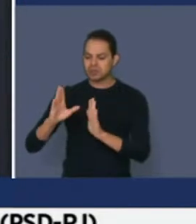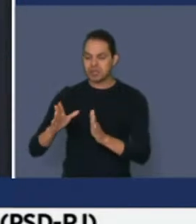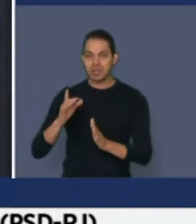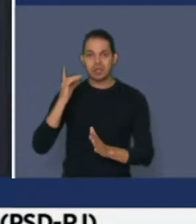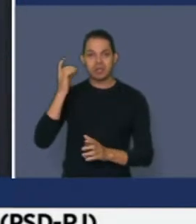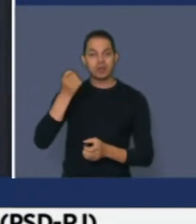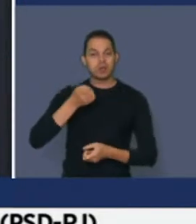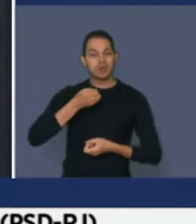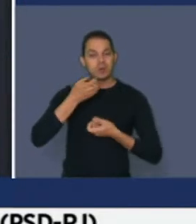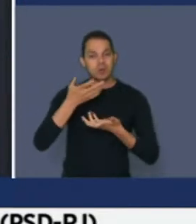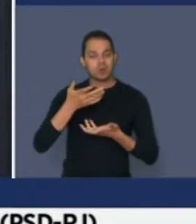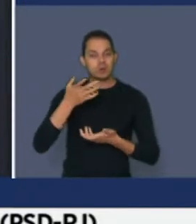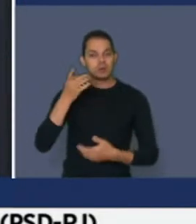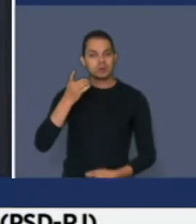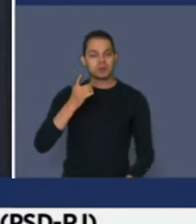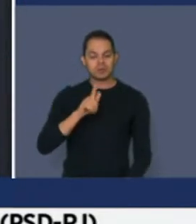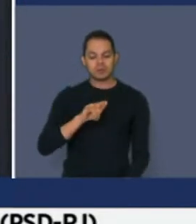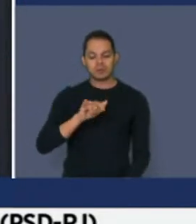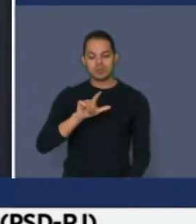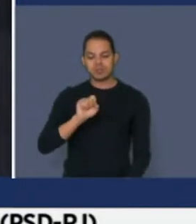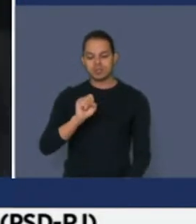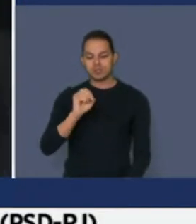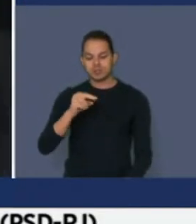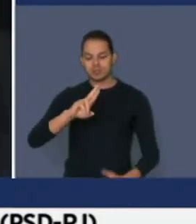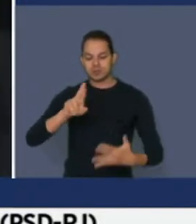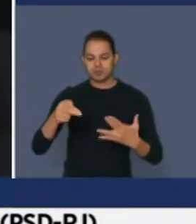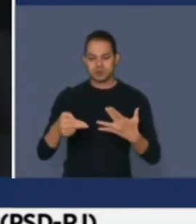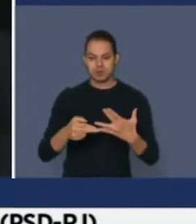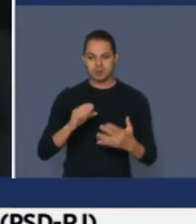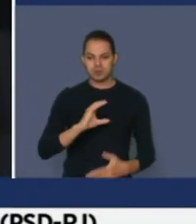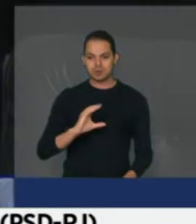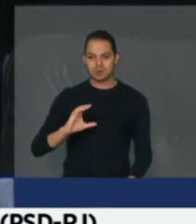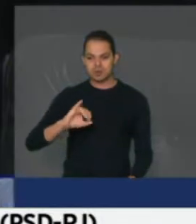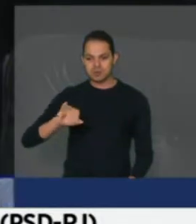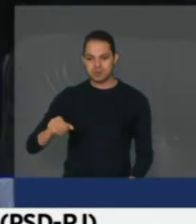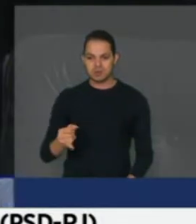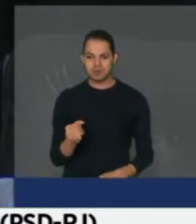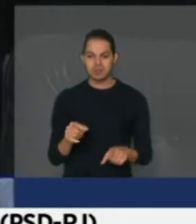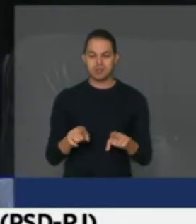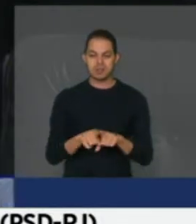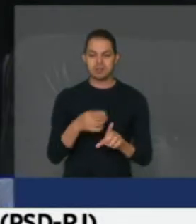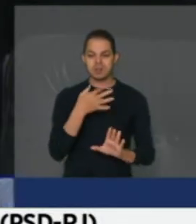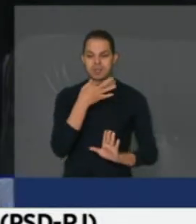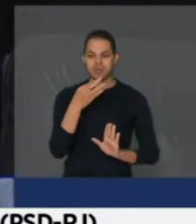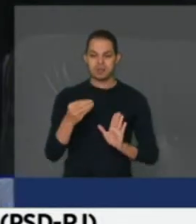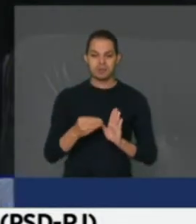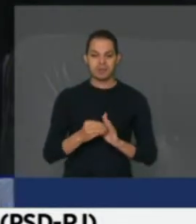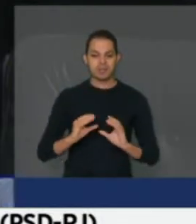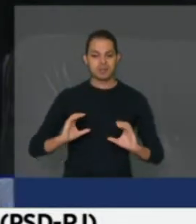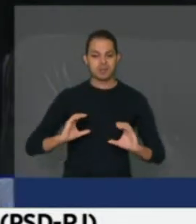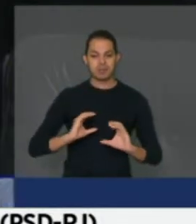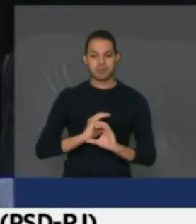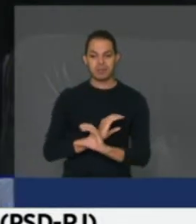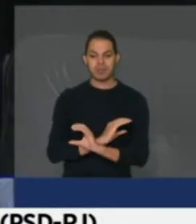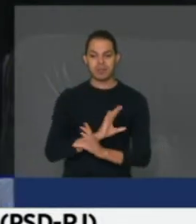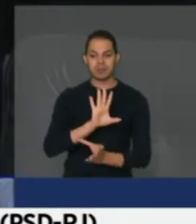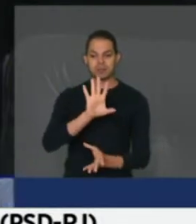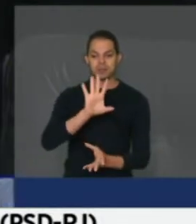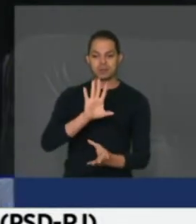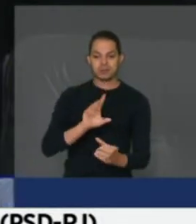Marques, do recurso feito à CCJ, quanto do parecer completo e mais resumido